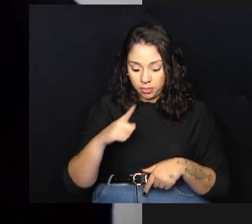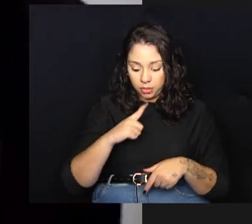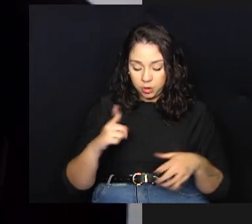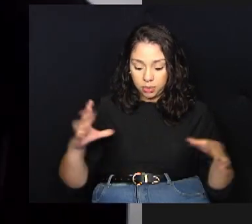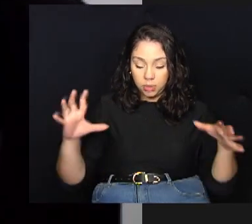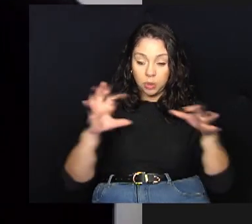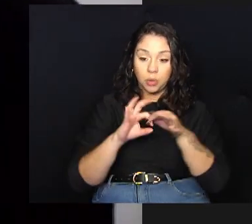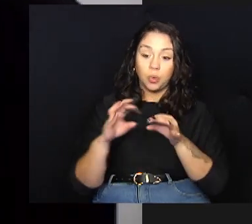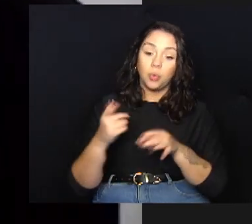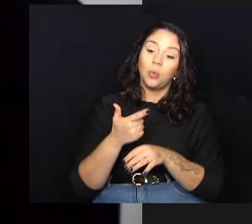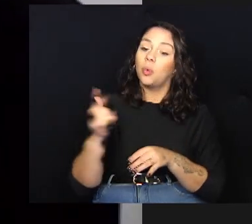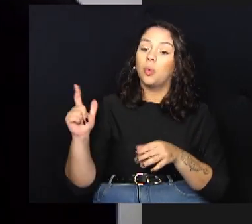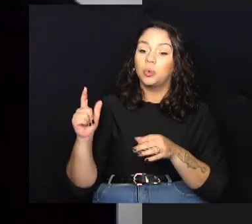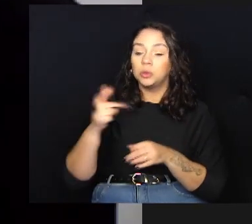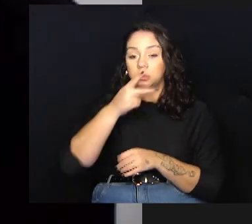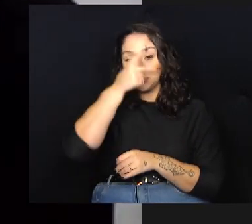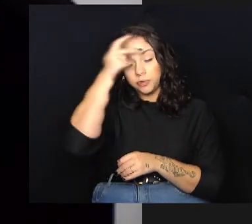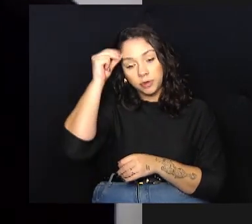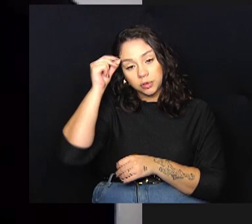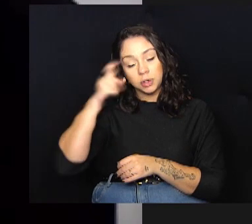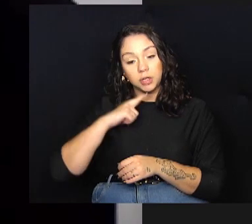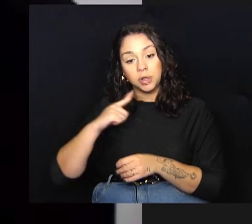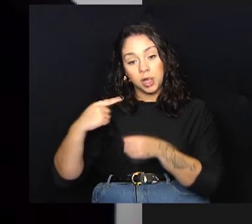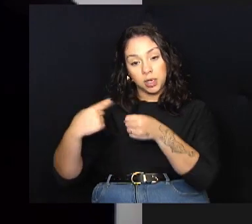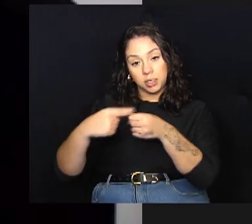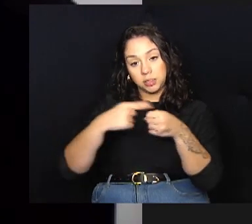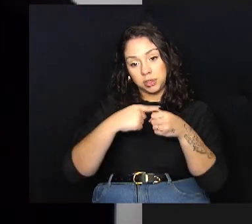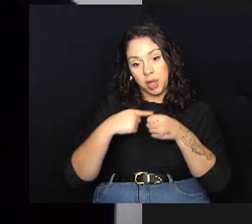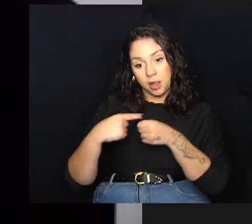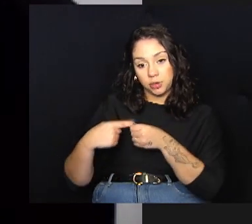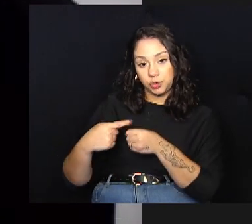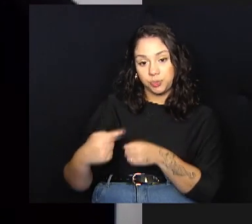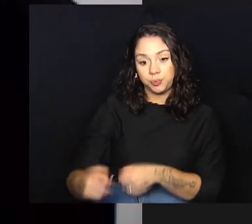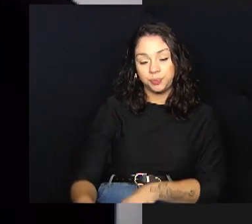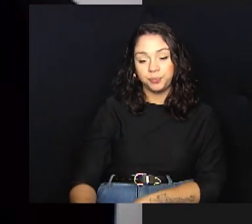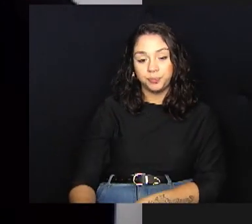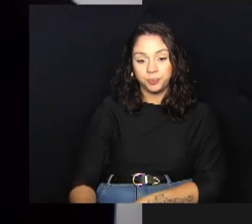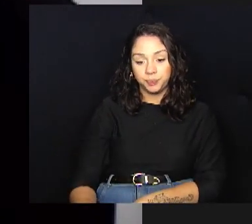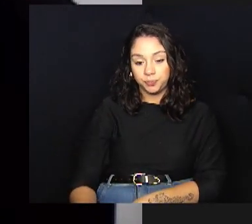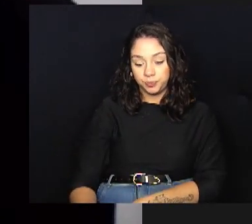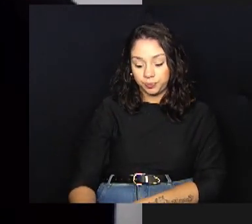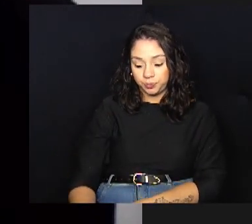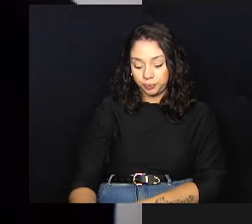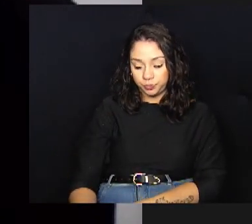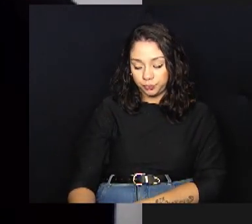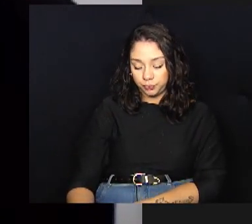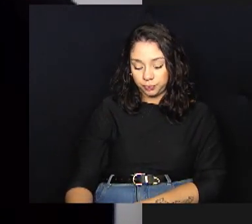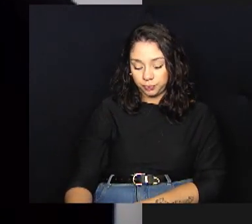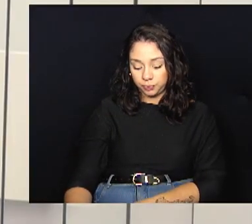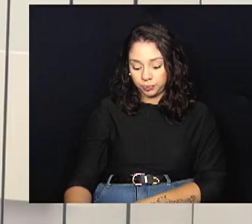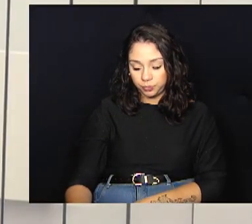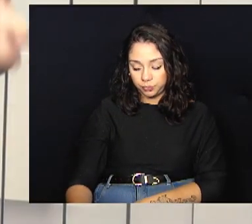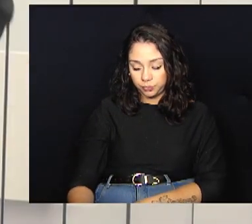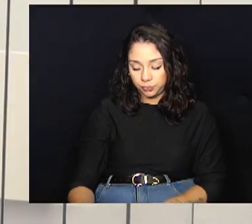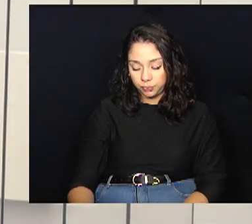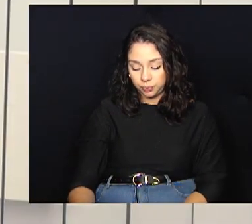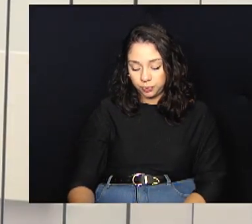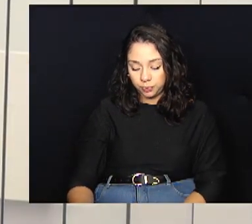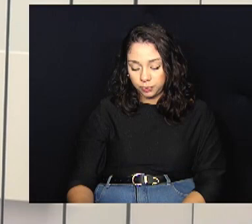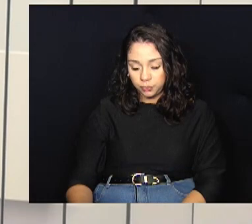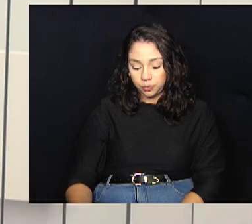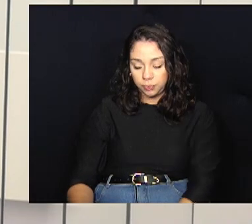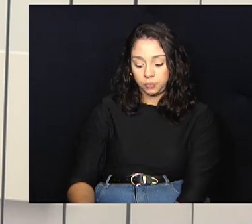com as demais prefeituras aí que compõem a região metropolitana Além do mais questão de saúde já que muitos municípios